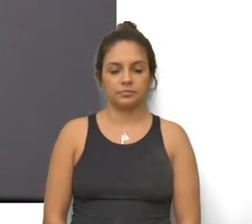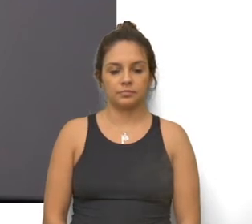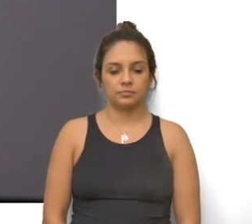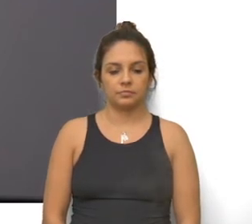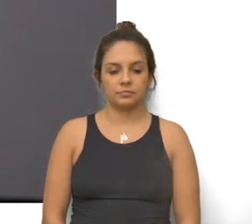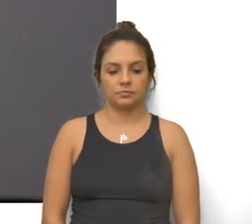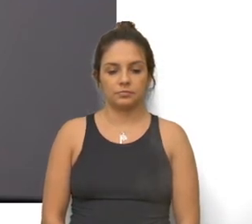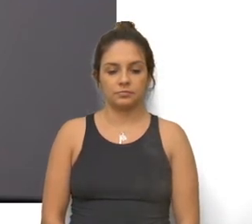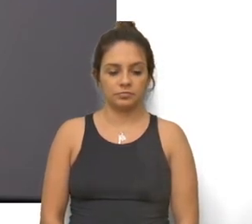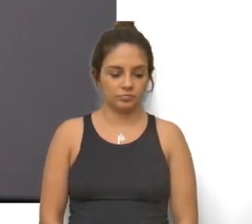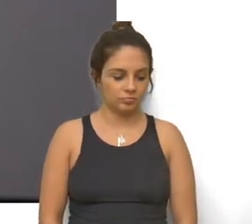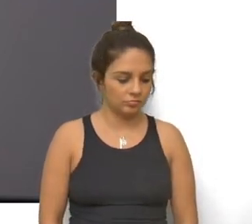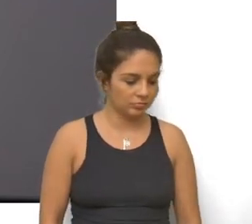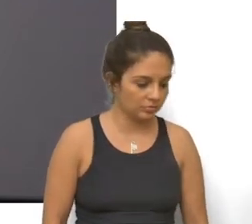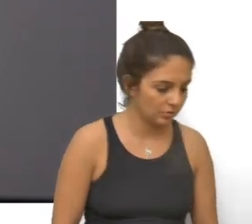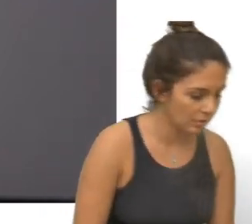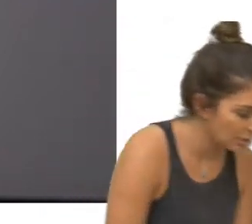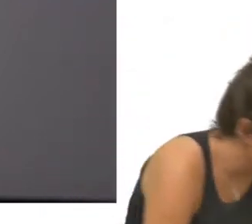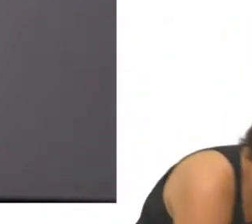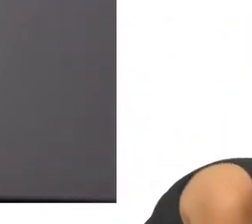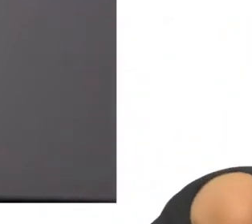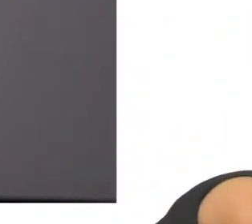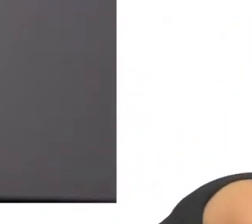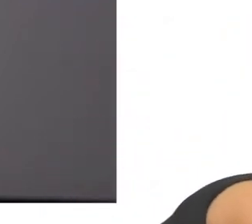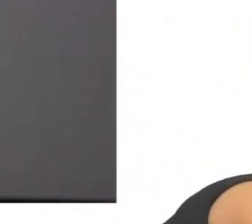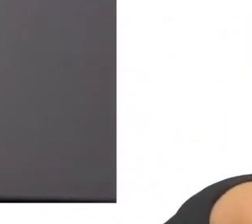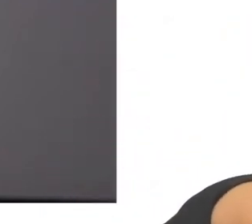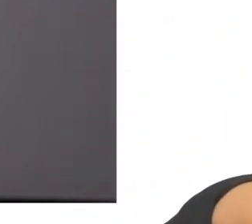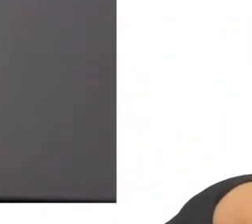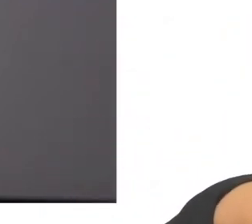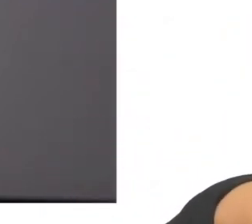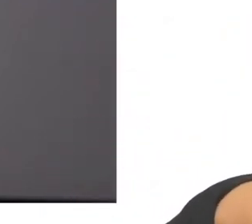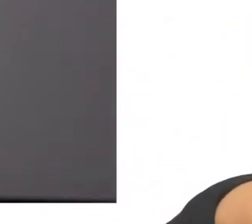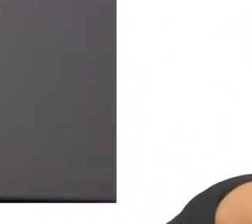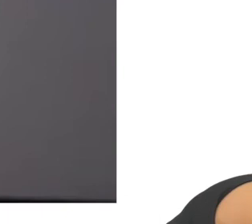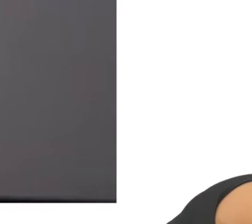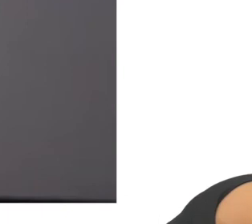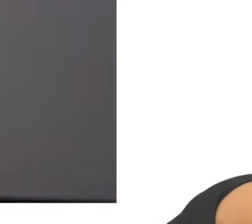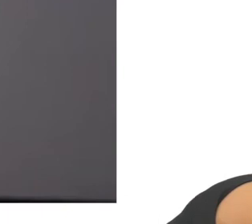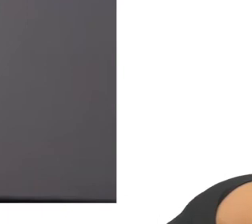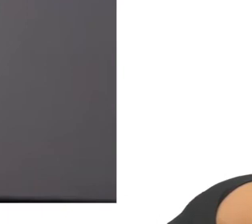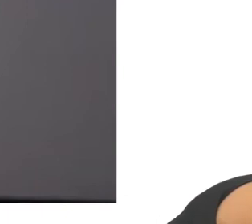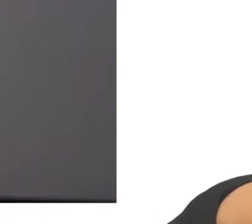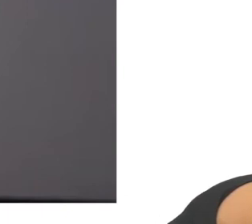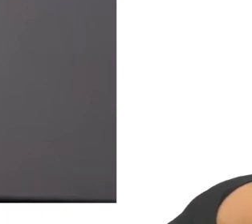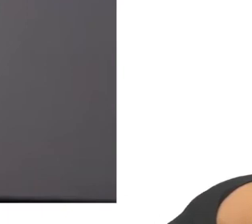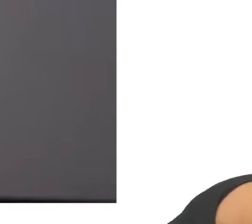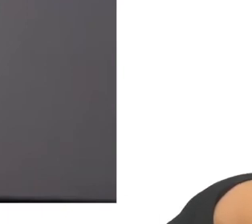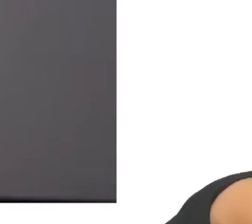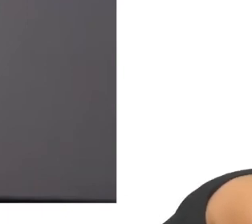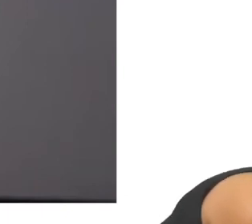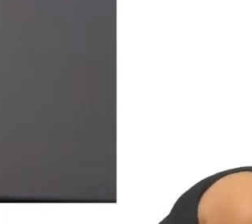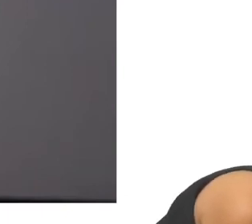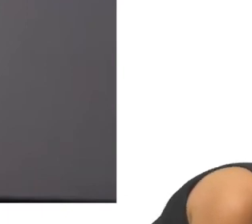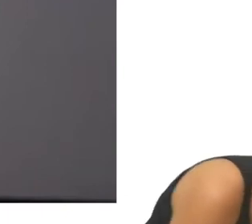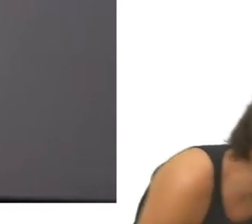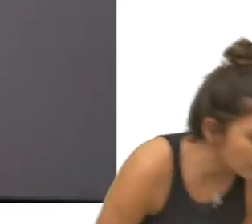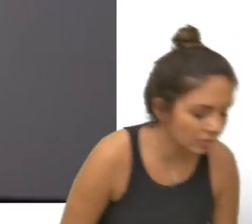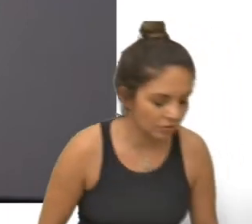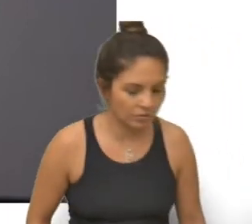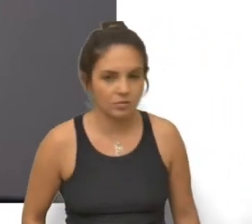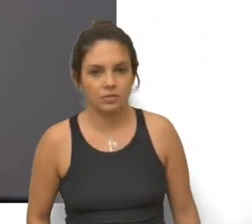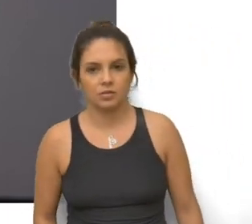questão, né? Eu só quis falar um pouquinho de Petrópolis, o que era Samambaia, né? Samambaia era um